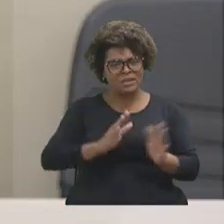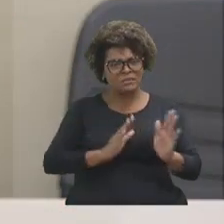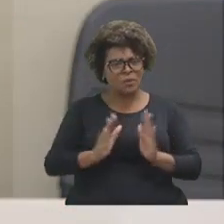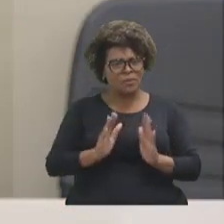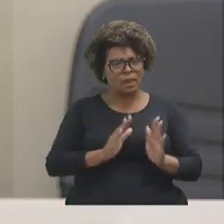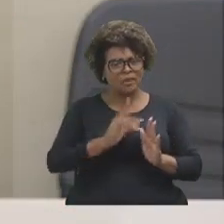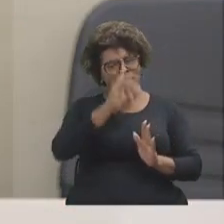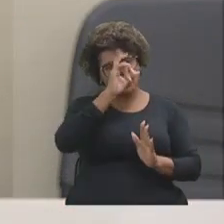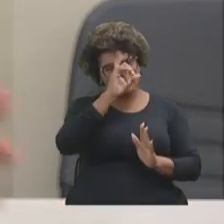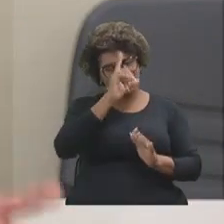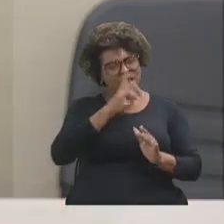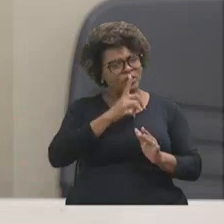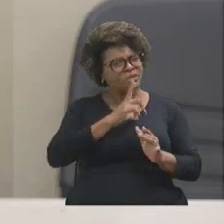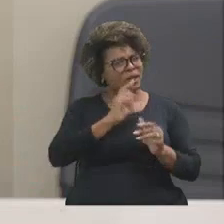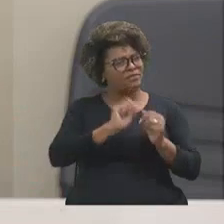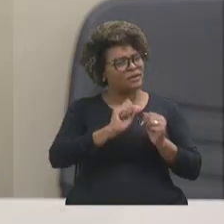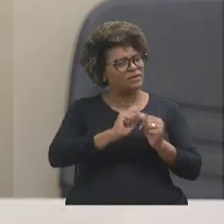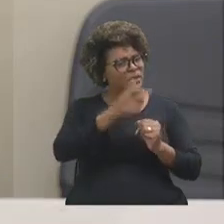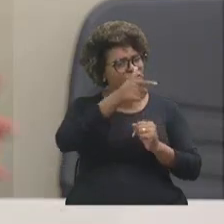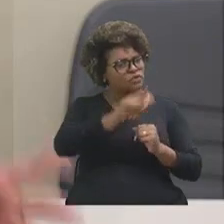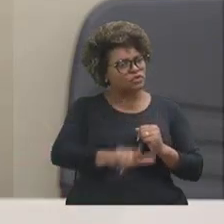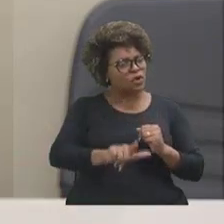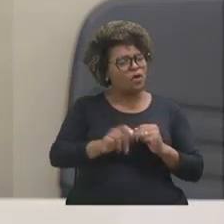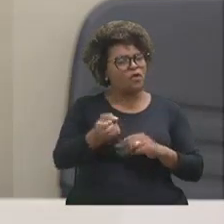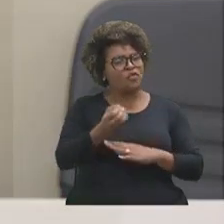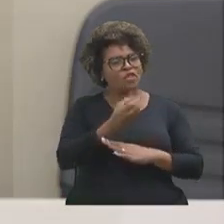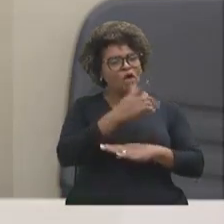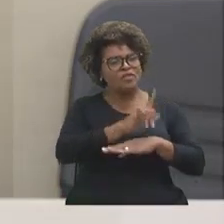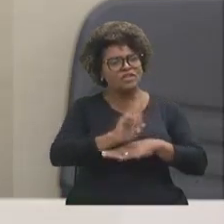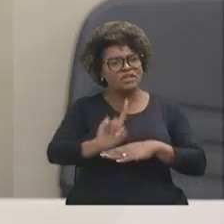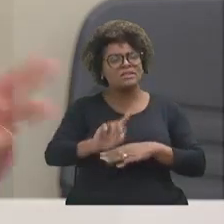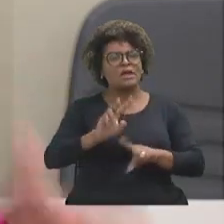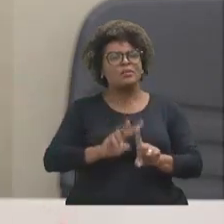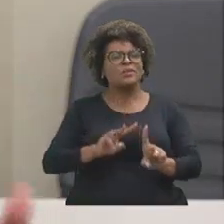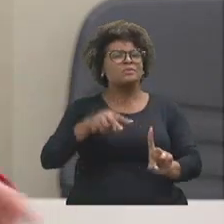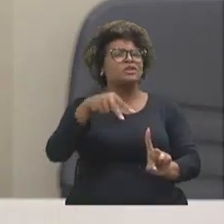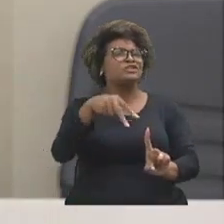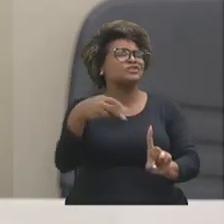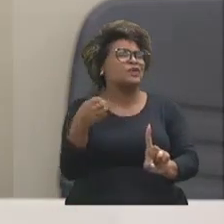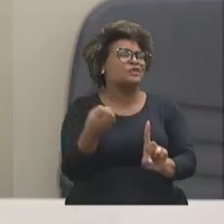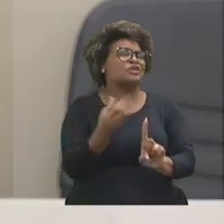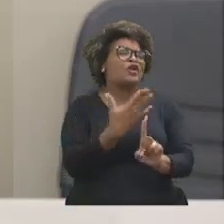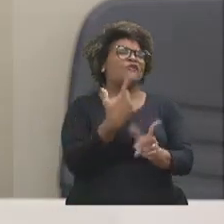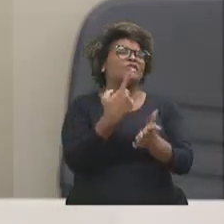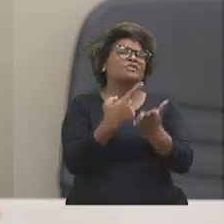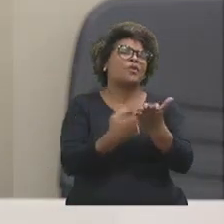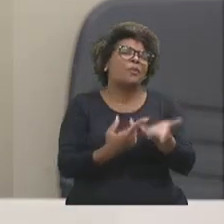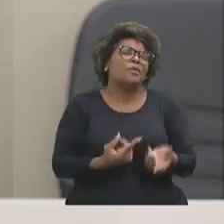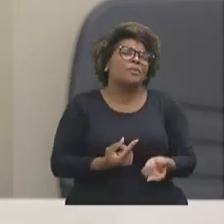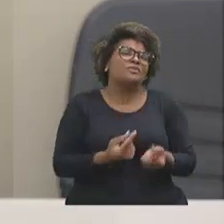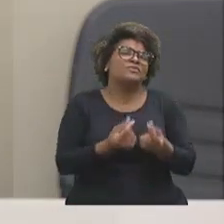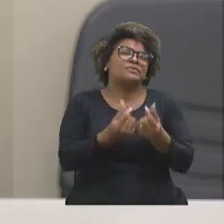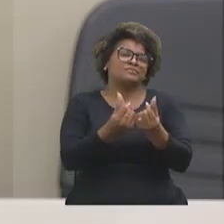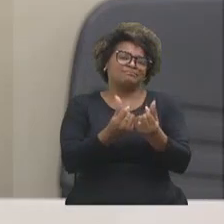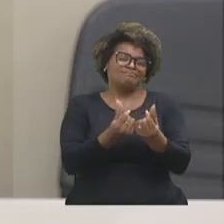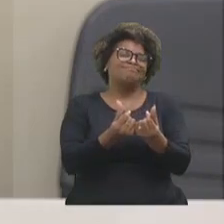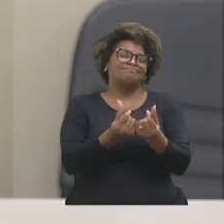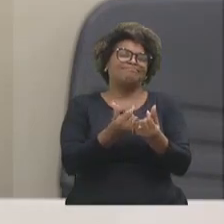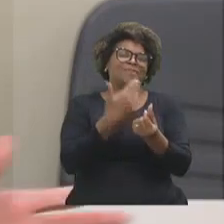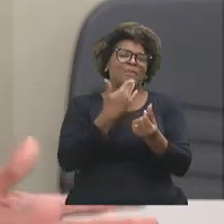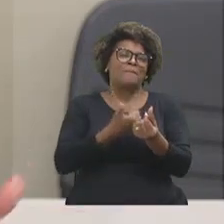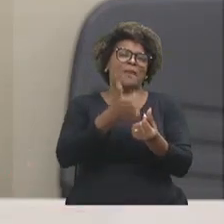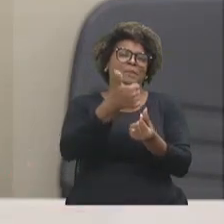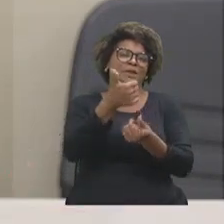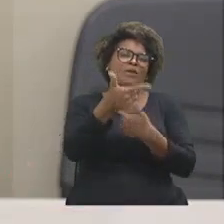se reconstruindo com uma nova gestão com novas perspectivas com compromisso primeiros deputados para melhorar a efetividade do hospital